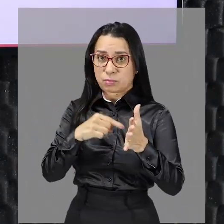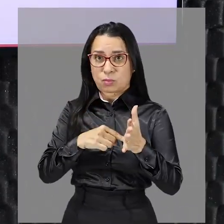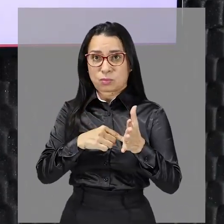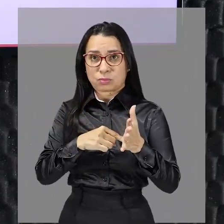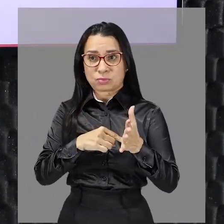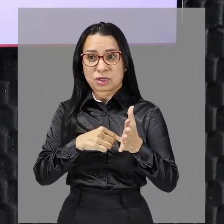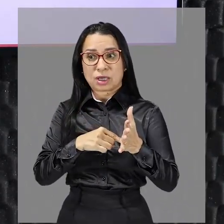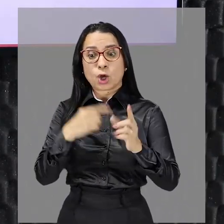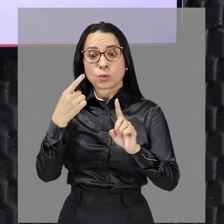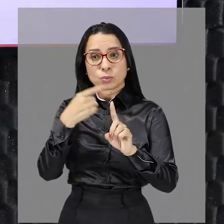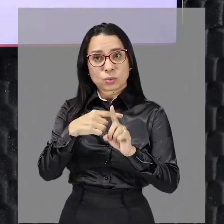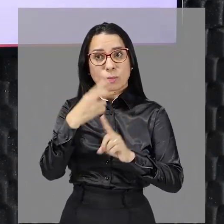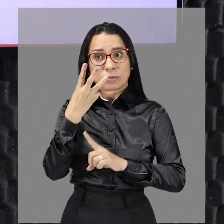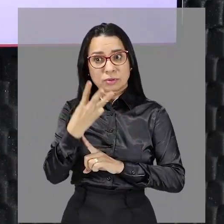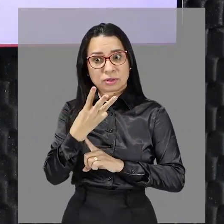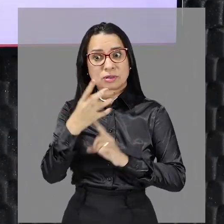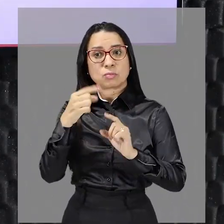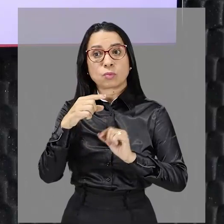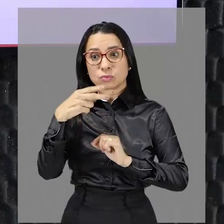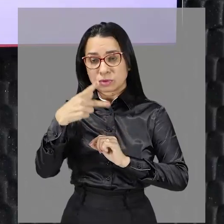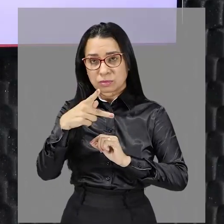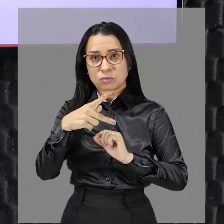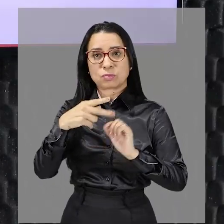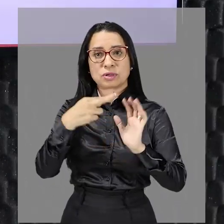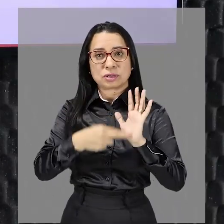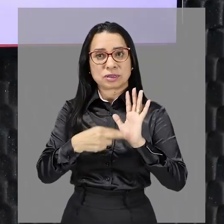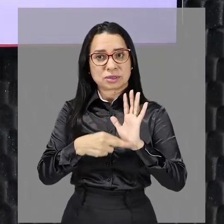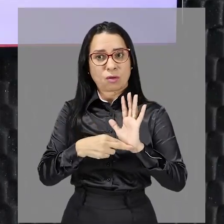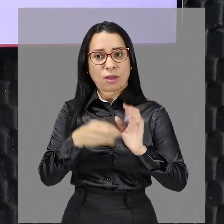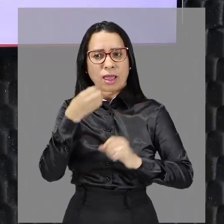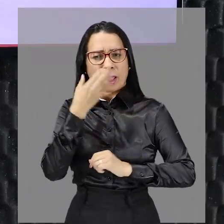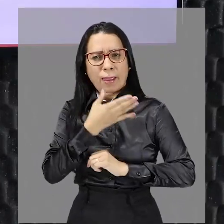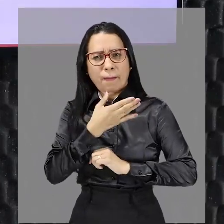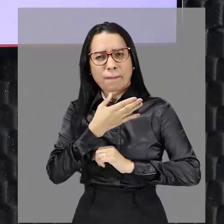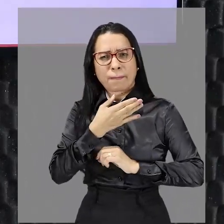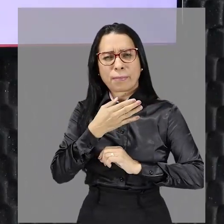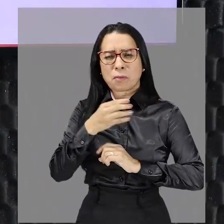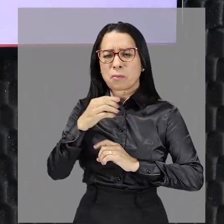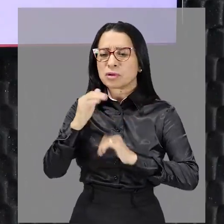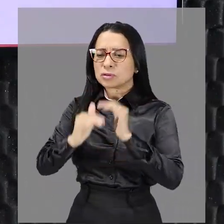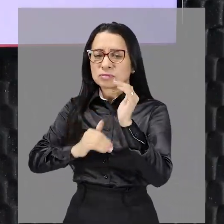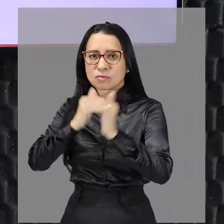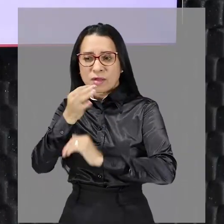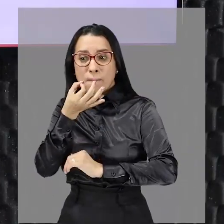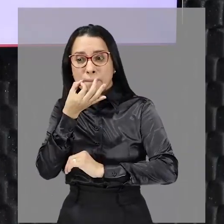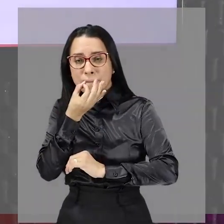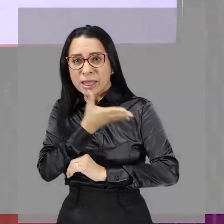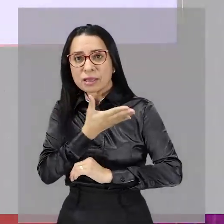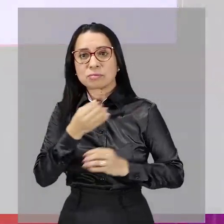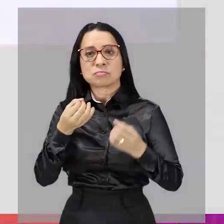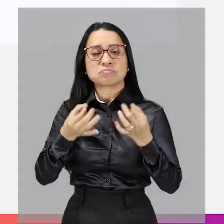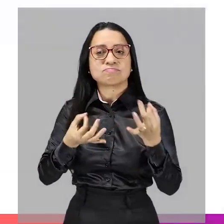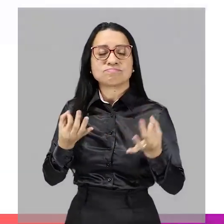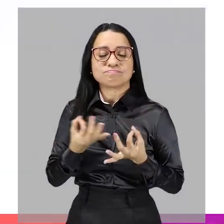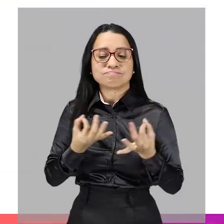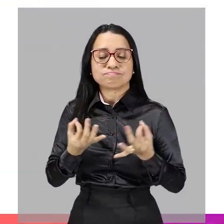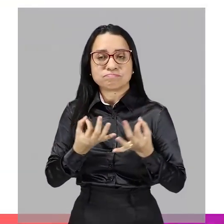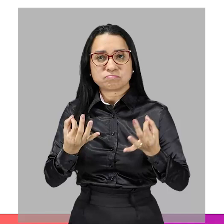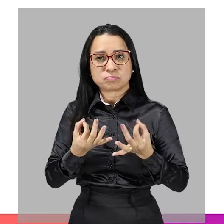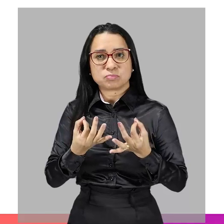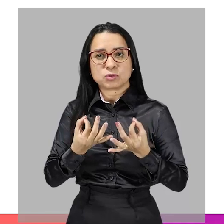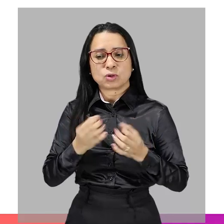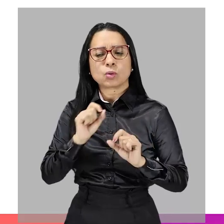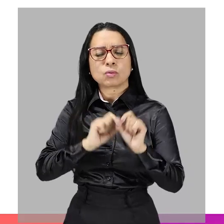redação. Então vale a pena caprichar no desenvolvimento do tema proposto, que qual é? Saúde mental nas